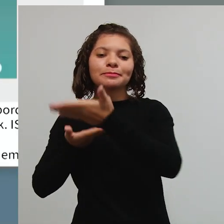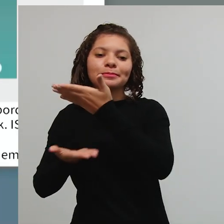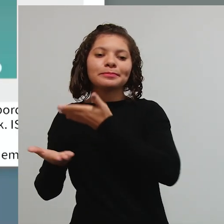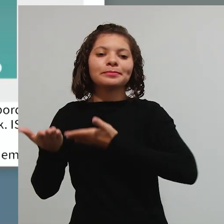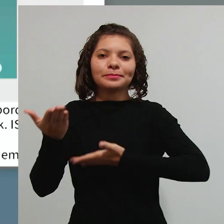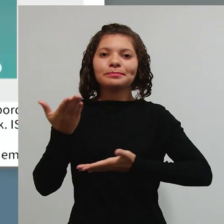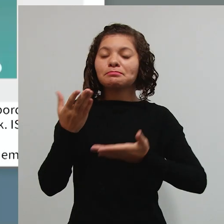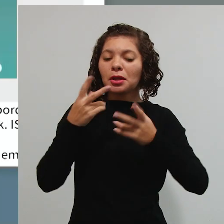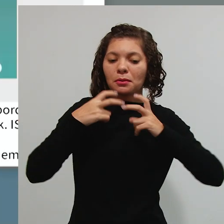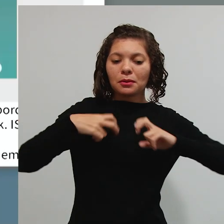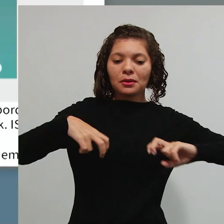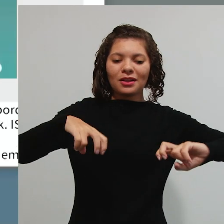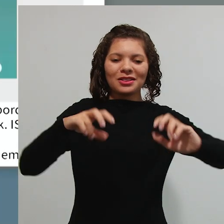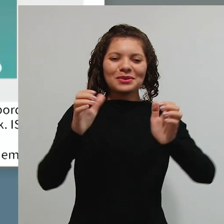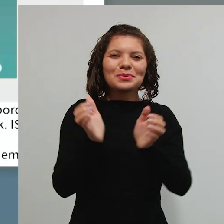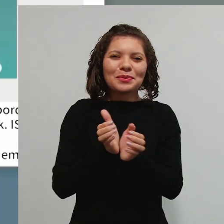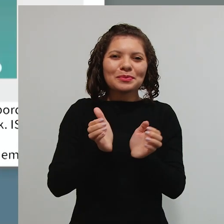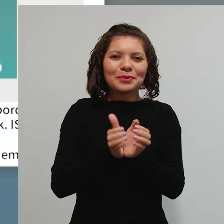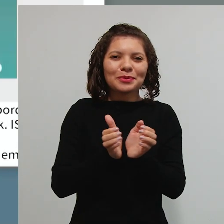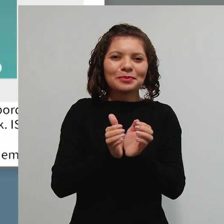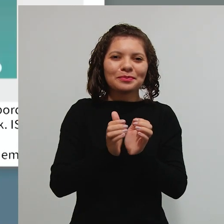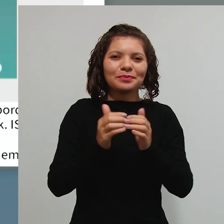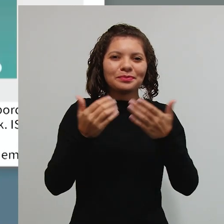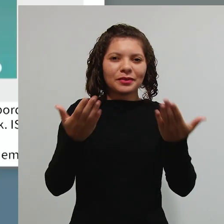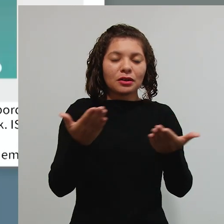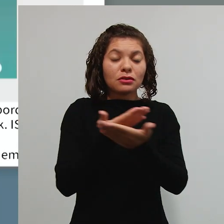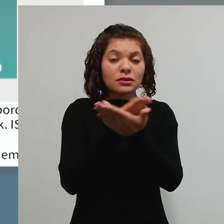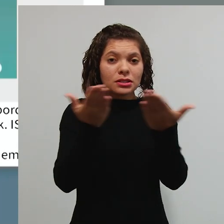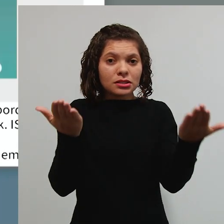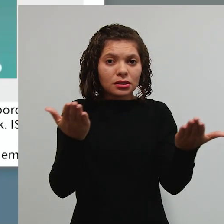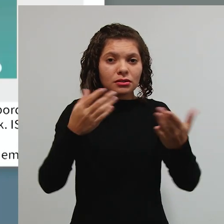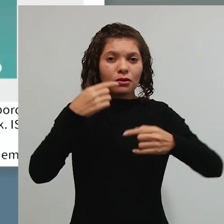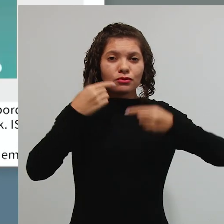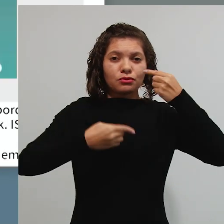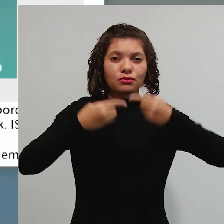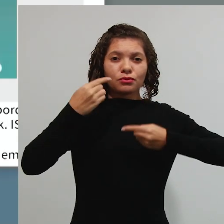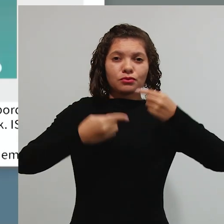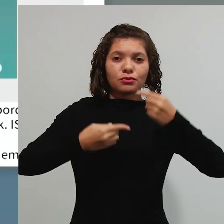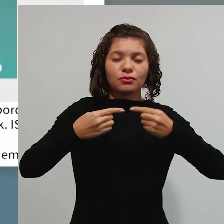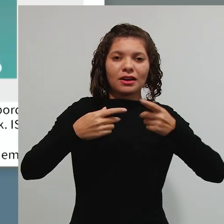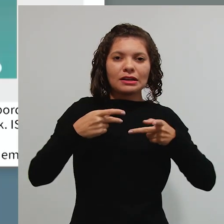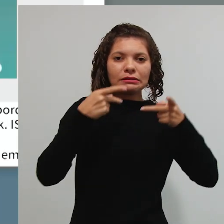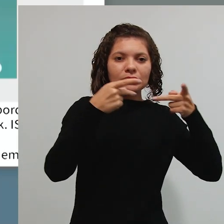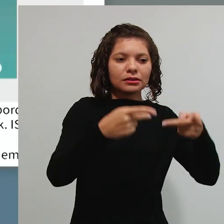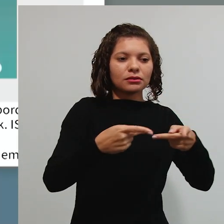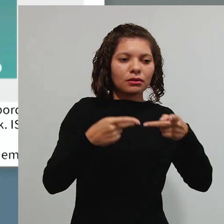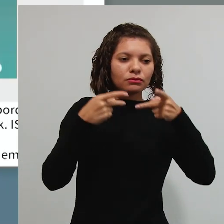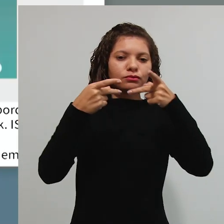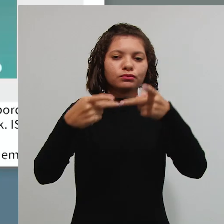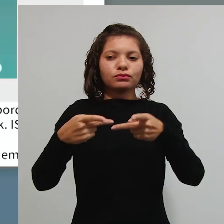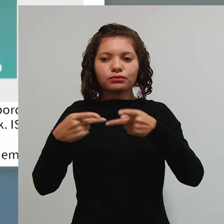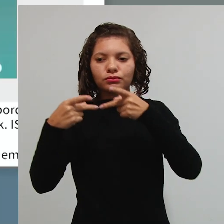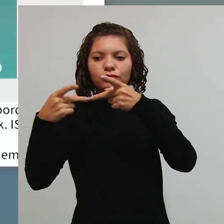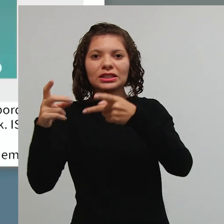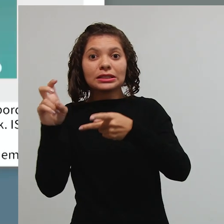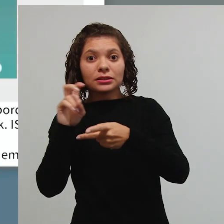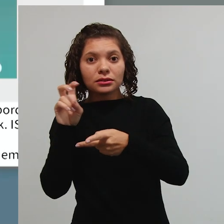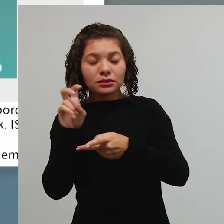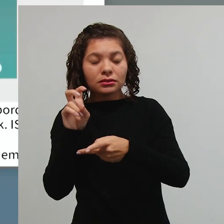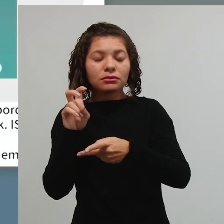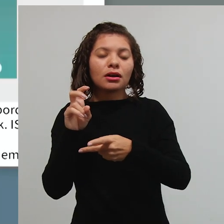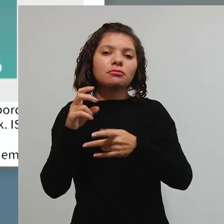participantes. Então, na discussão que vocês fizerem nesse circuito de 5 visitas, é que vão emergir